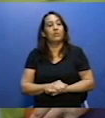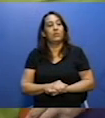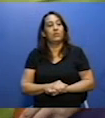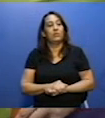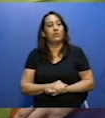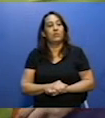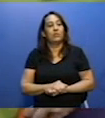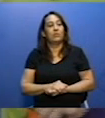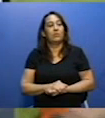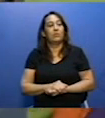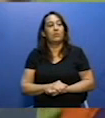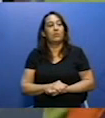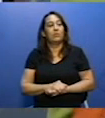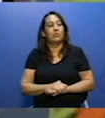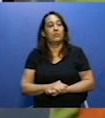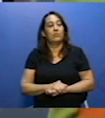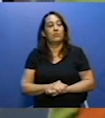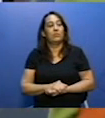baixa daqui, ok?